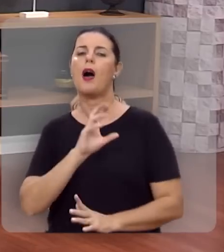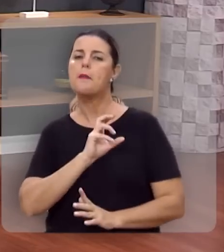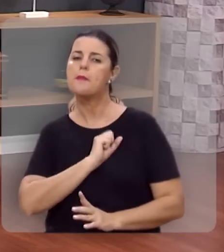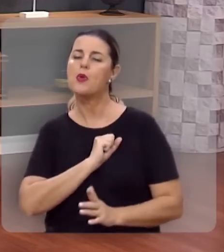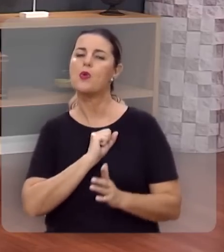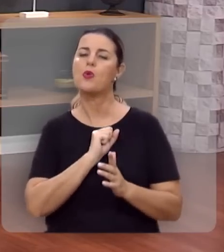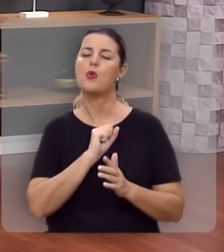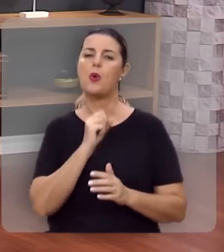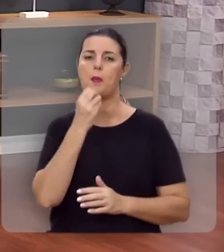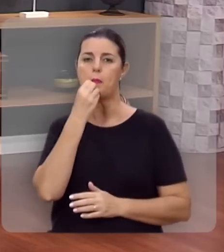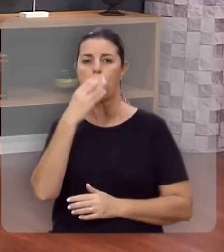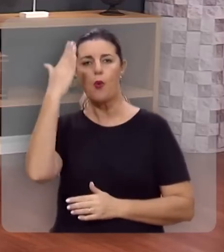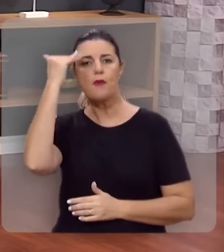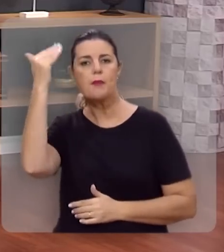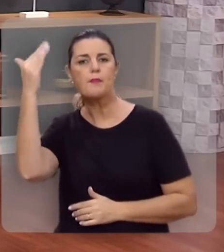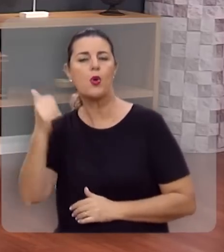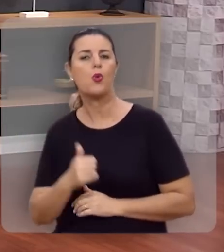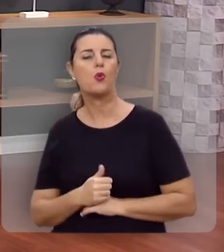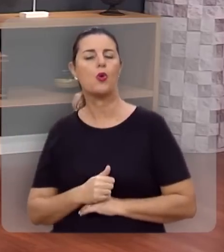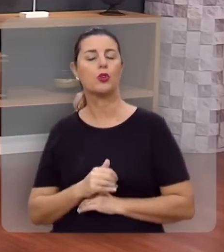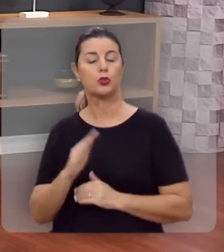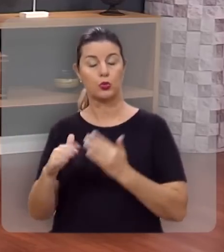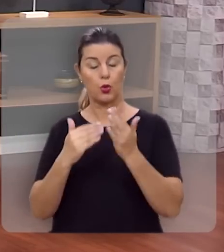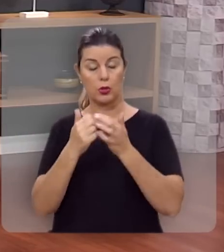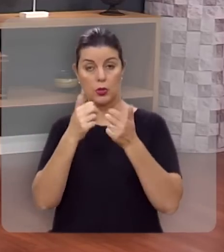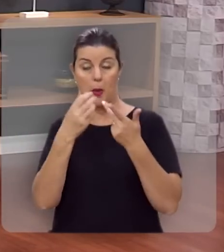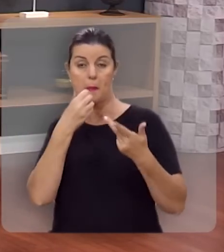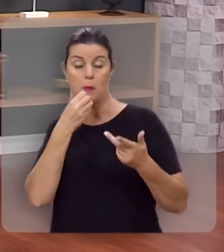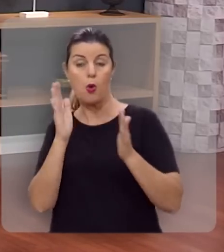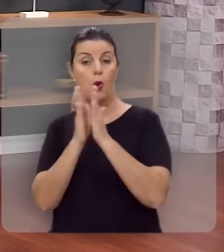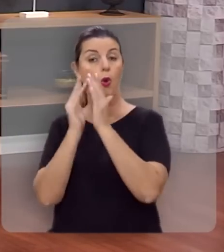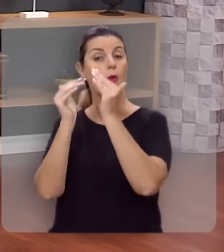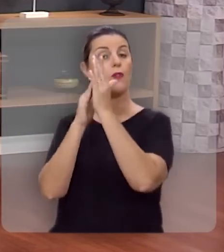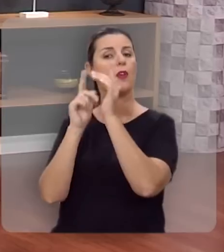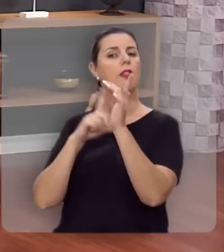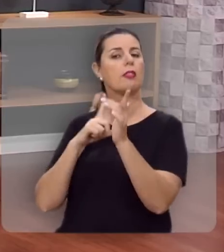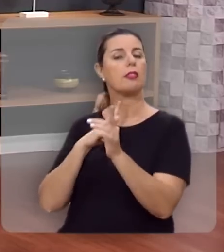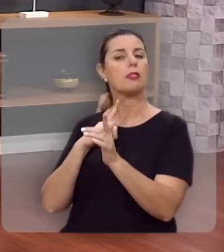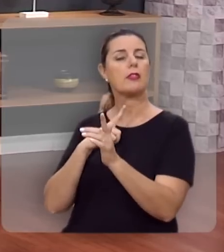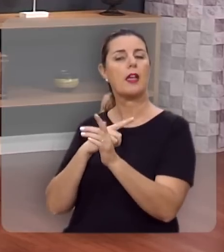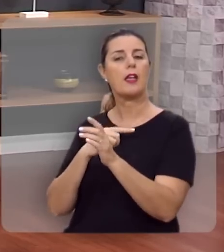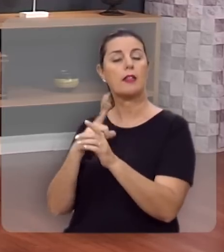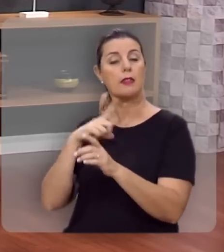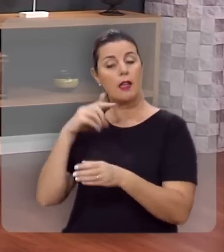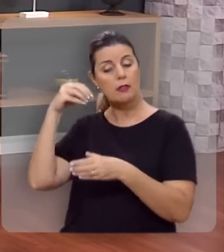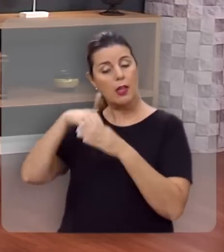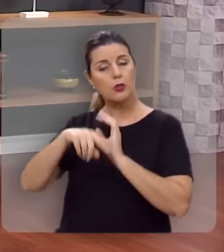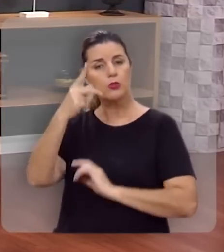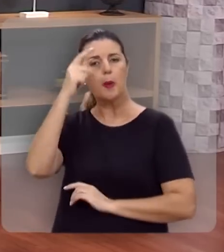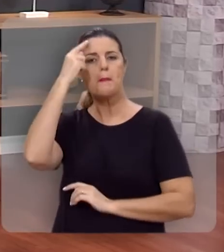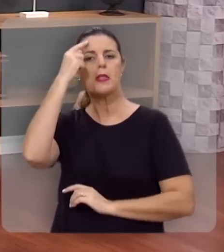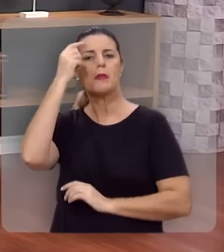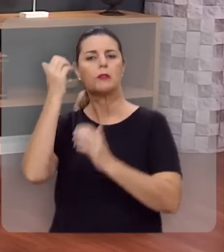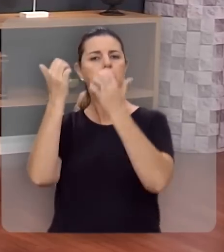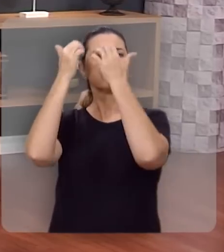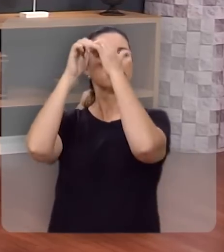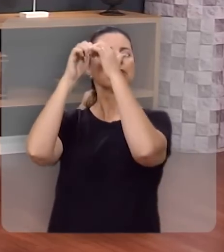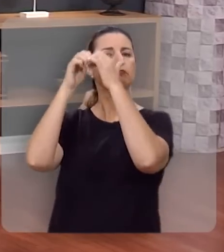amável, tudo que é de boa fama, se alguma virtude há e se algum louvor existe, seja isto que ocupe o vosso